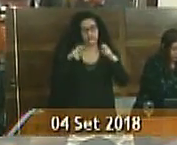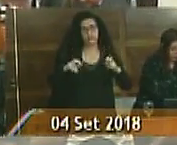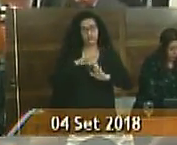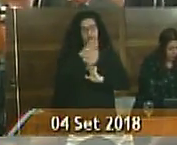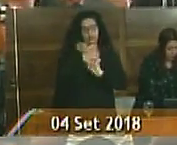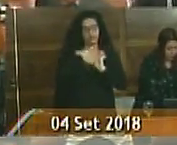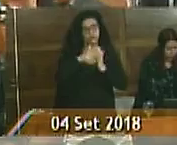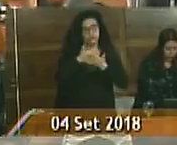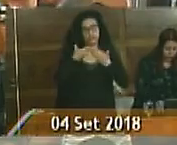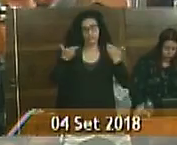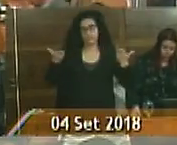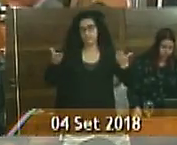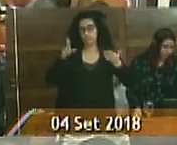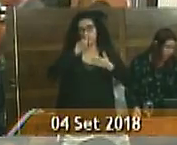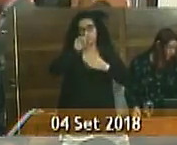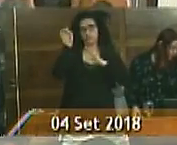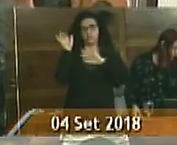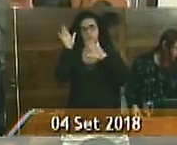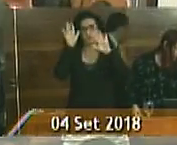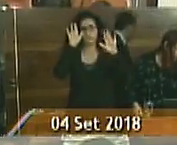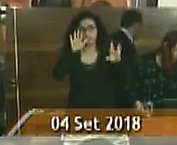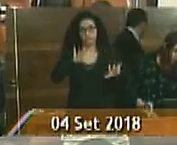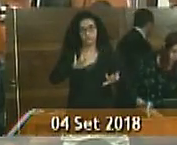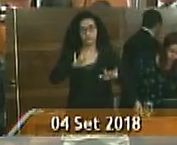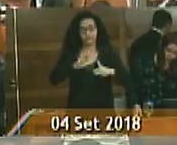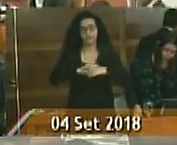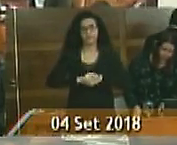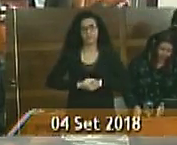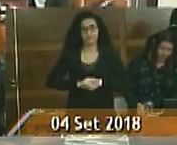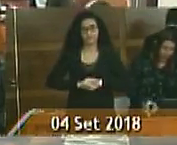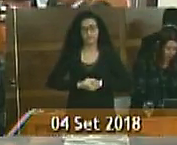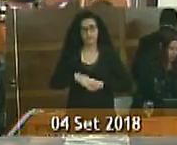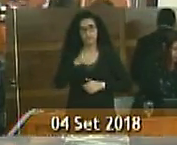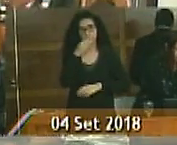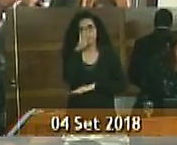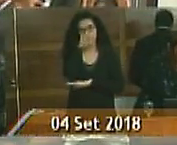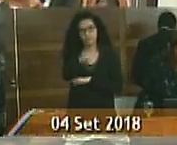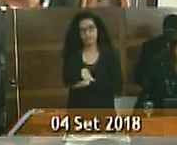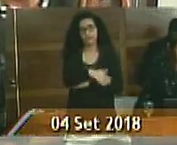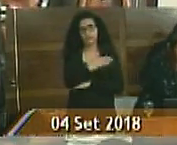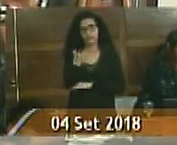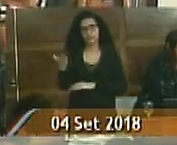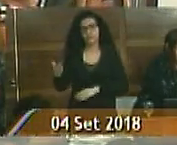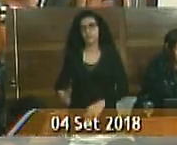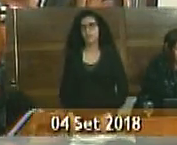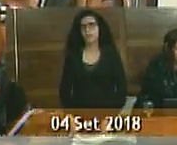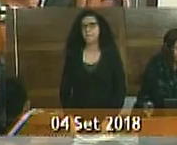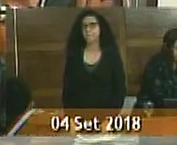todos vocês aqui, que Deus abençoe e nos ilumine. Boa tarde a todos. Olá.